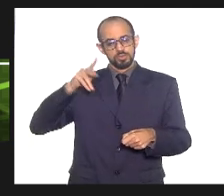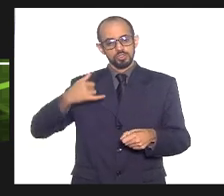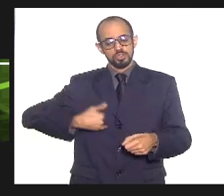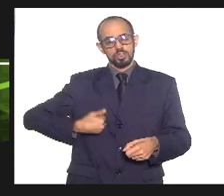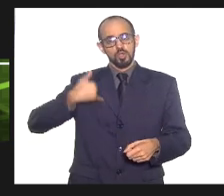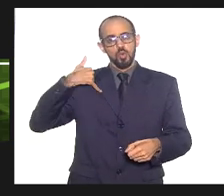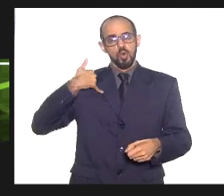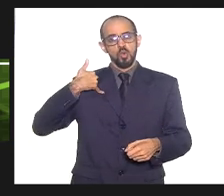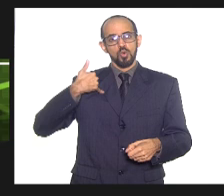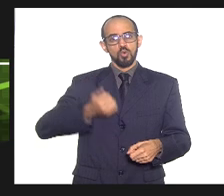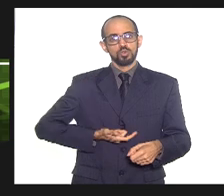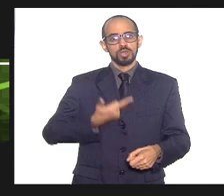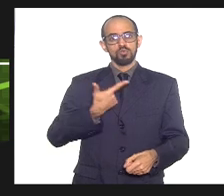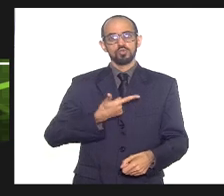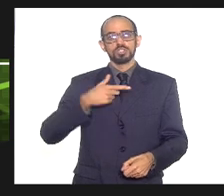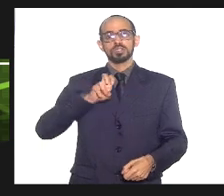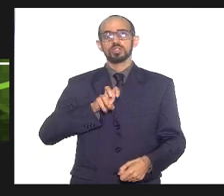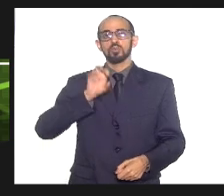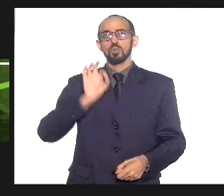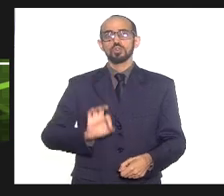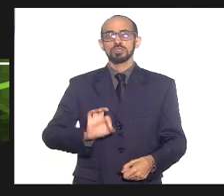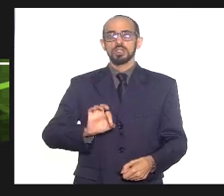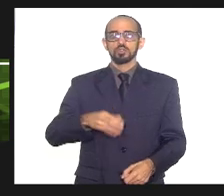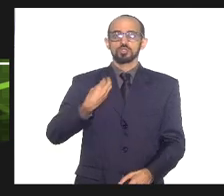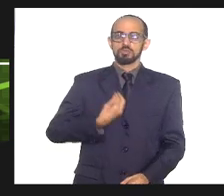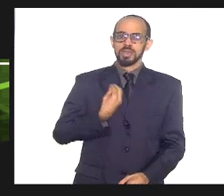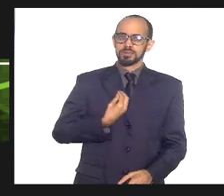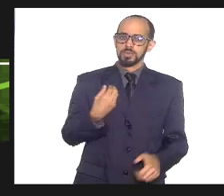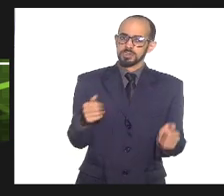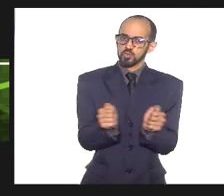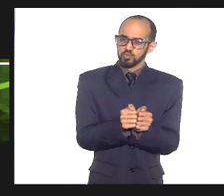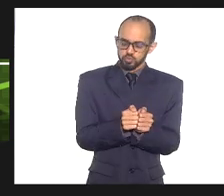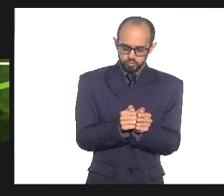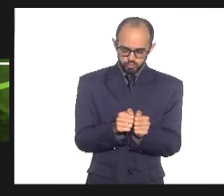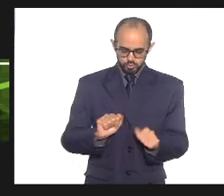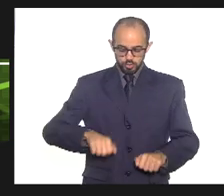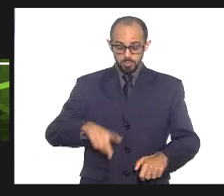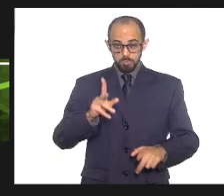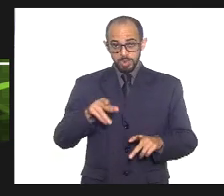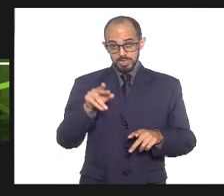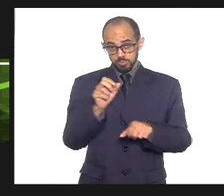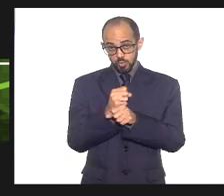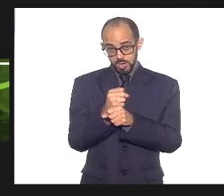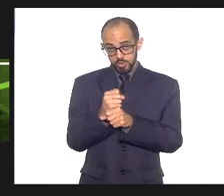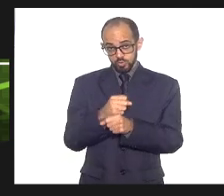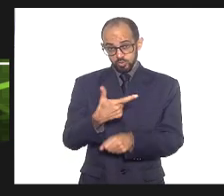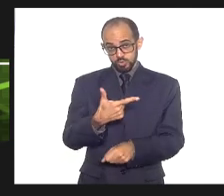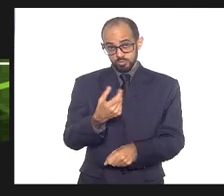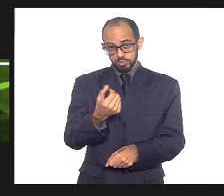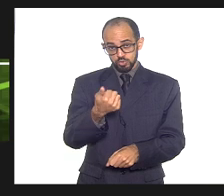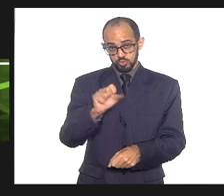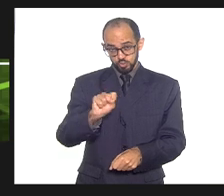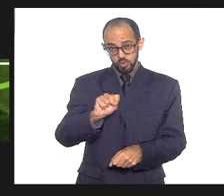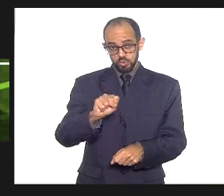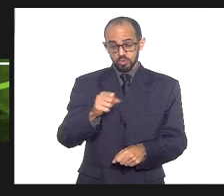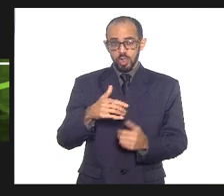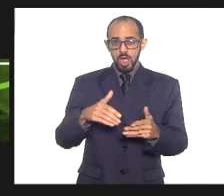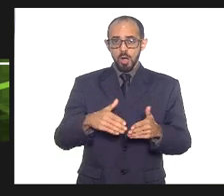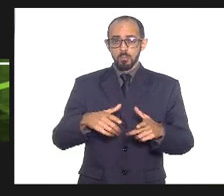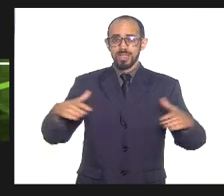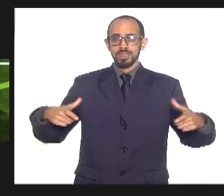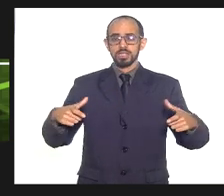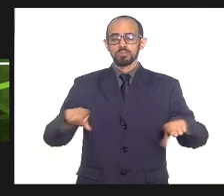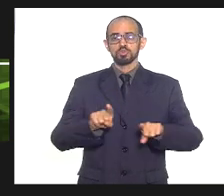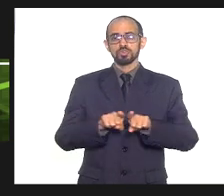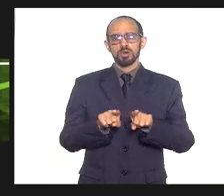termos 25% de participação. Nesse mesmo ano de 2018, ampliamos nosso portfólio exploratório